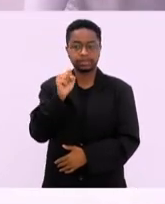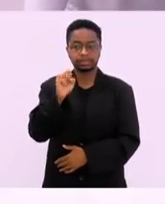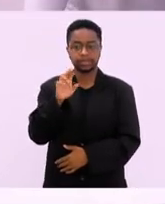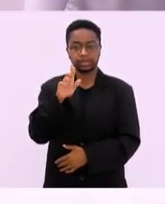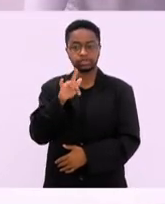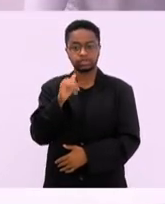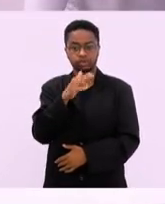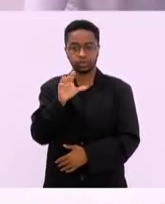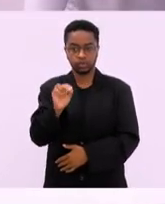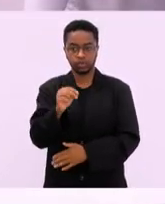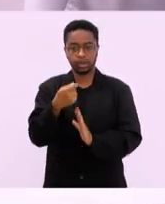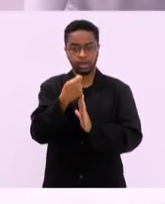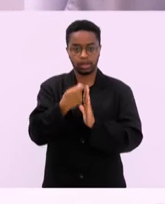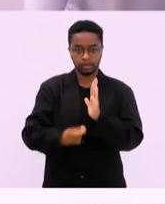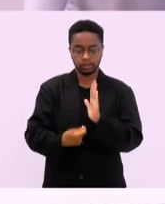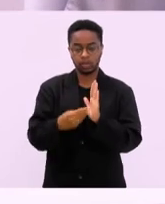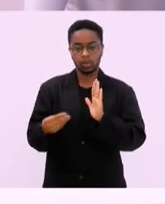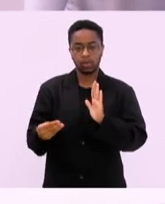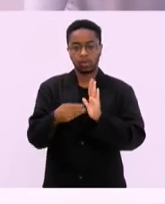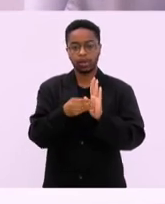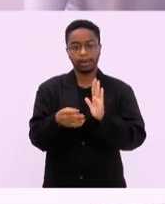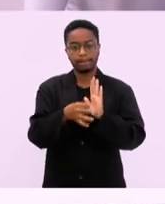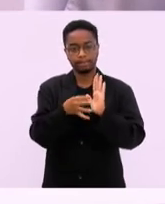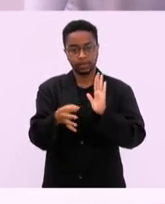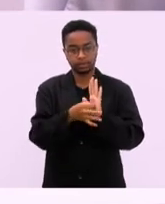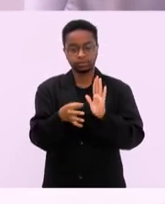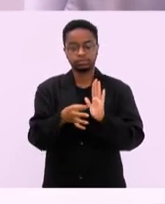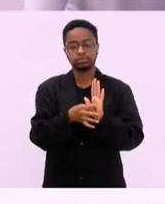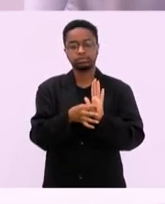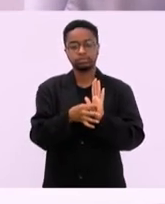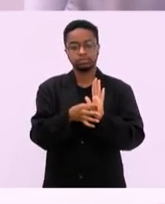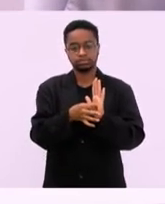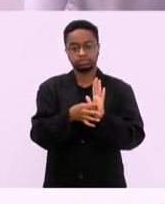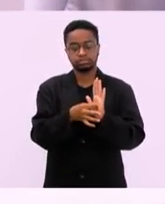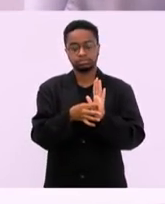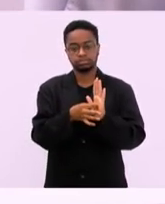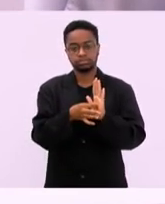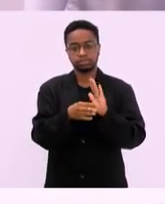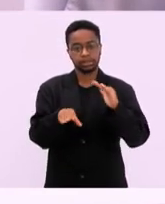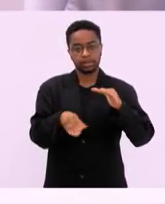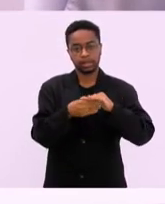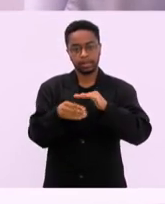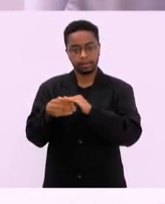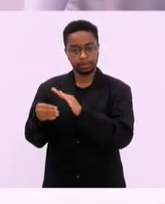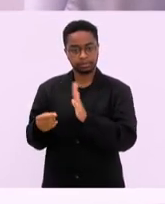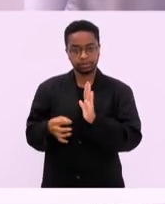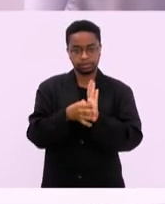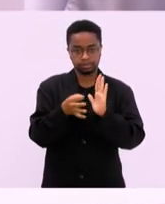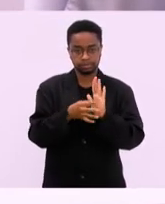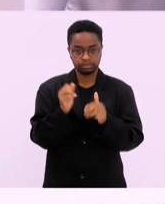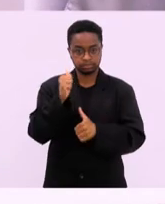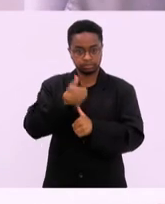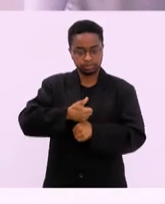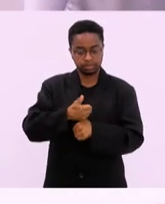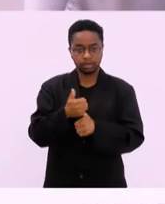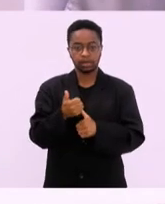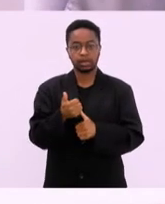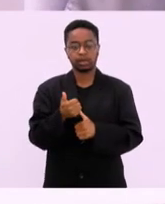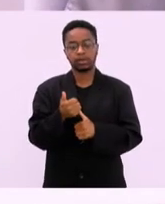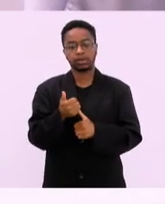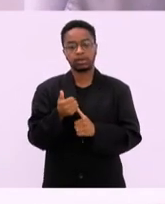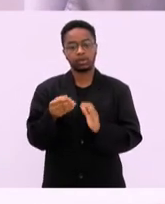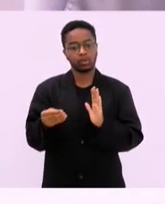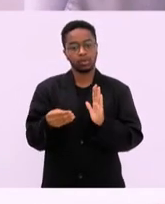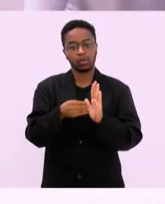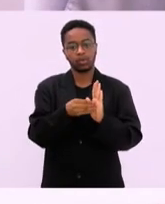relator, e aí dar o parecer sobre as emendas, que, na realidade...